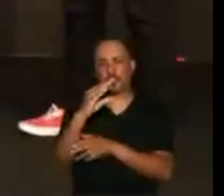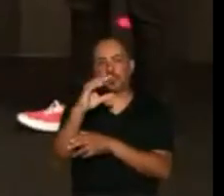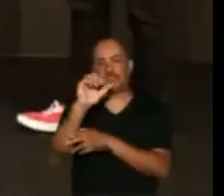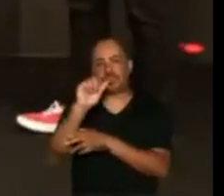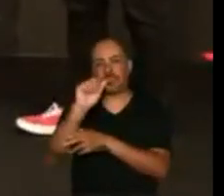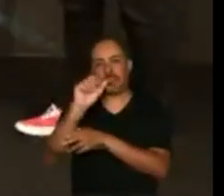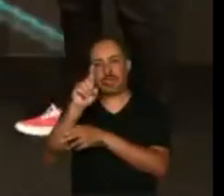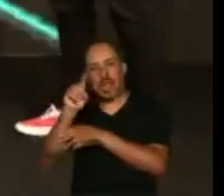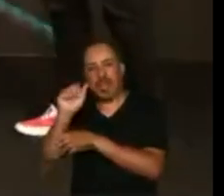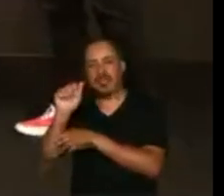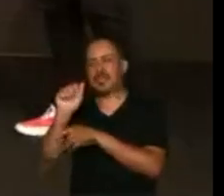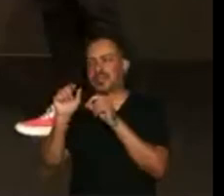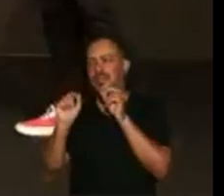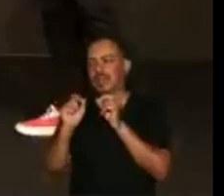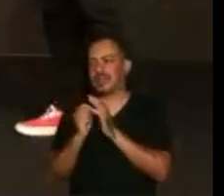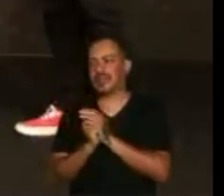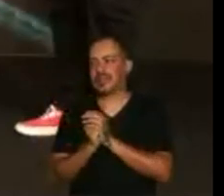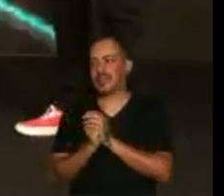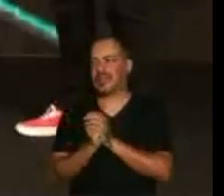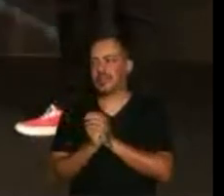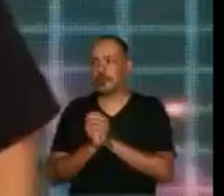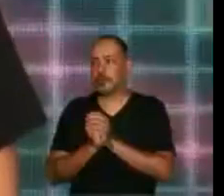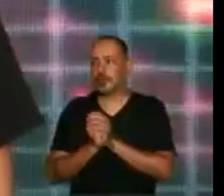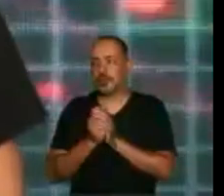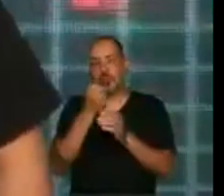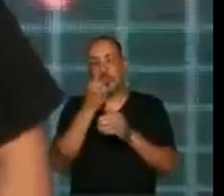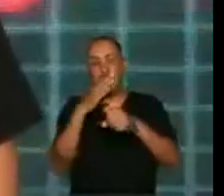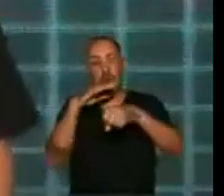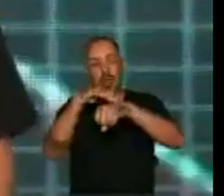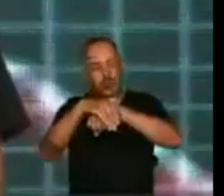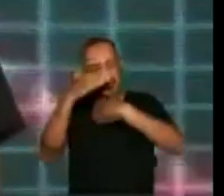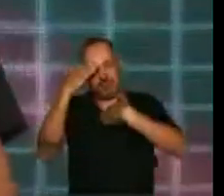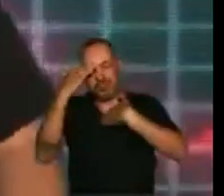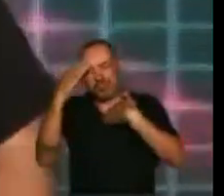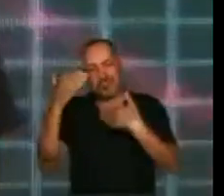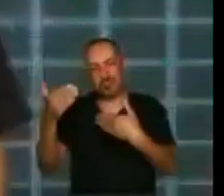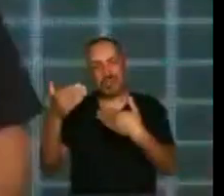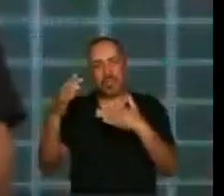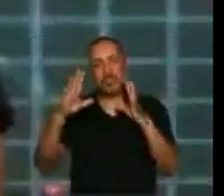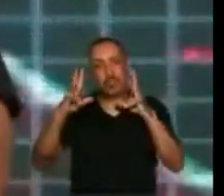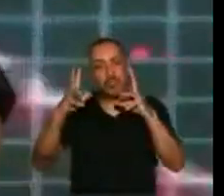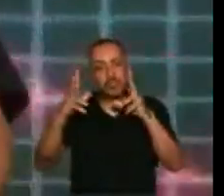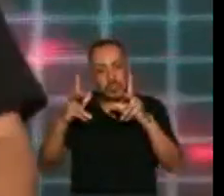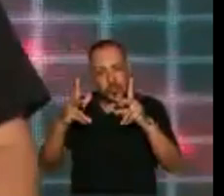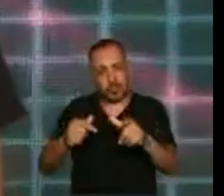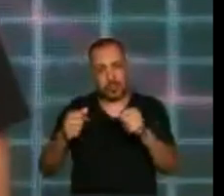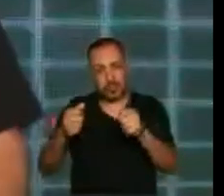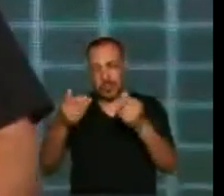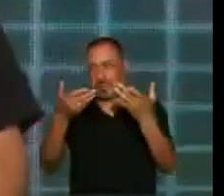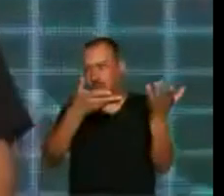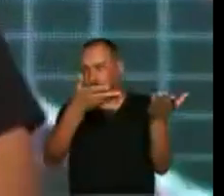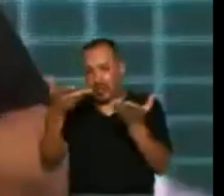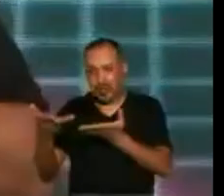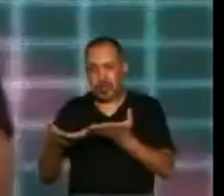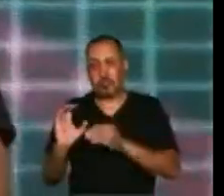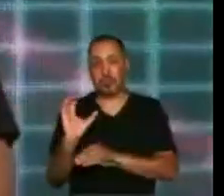noite, do Vale, Ponte Aérea. Ponte Vale Aérea. Do Silício, Pato Branco. Não. Mas boa noite, né? Obrigado, agradecer a todos os parceiros, né? A materialidade de um